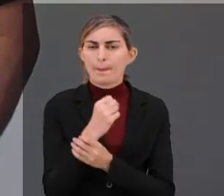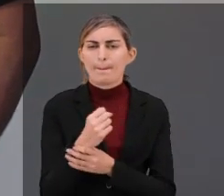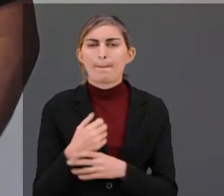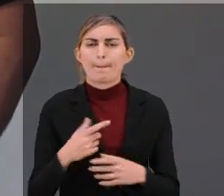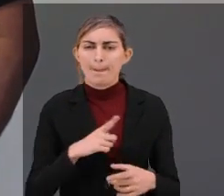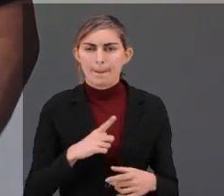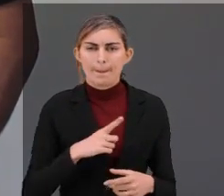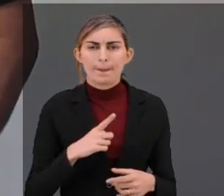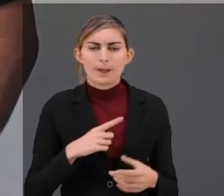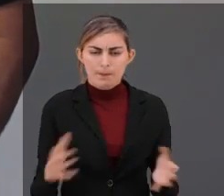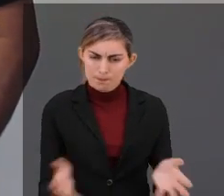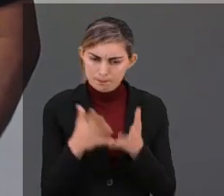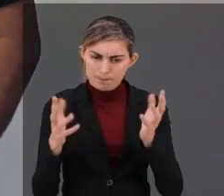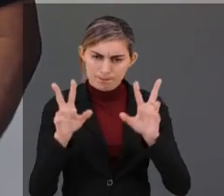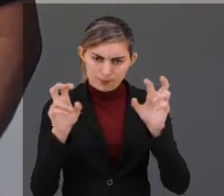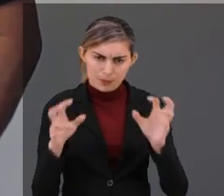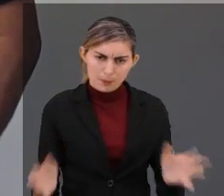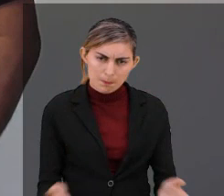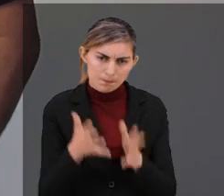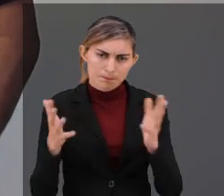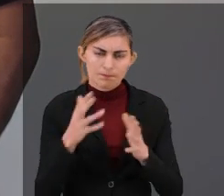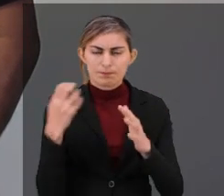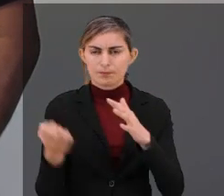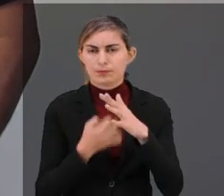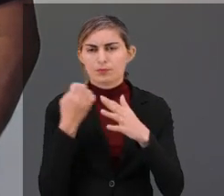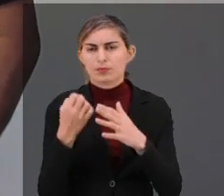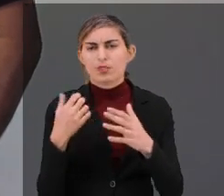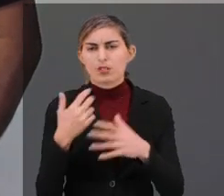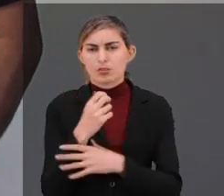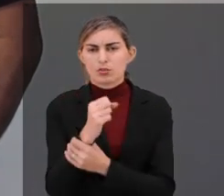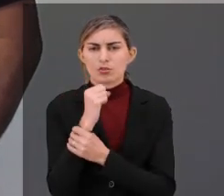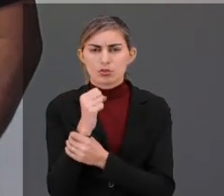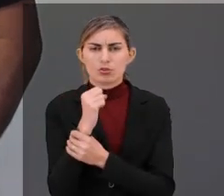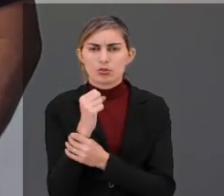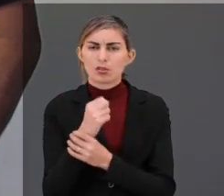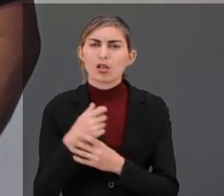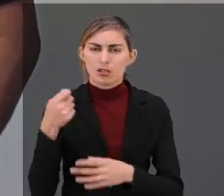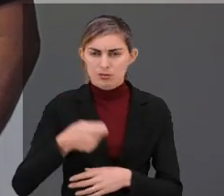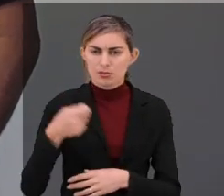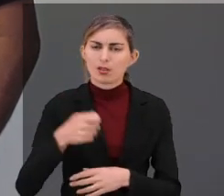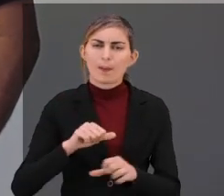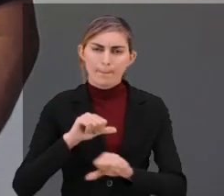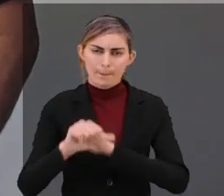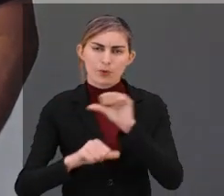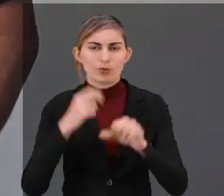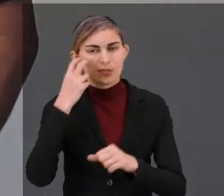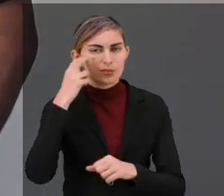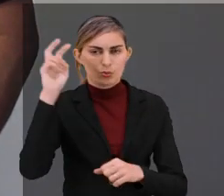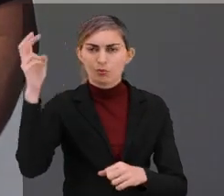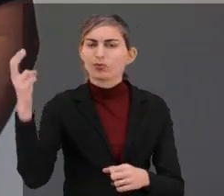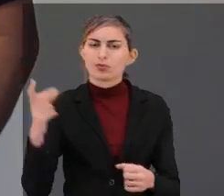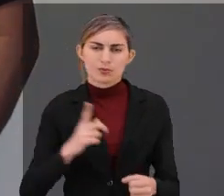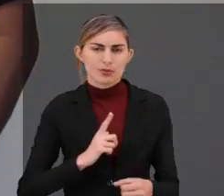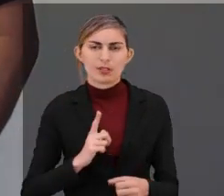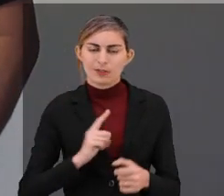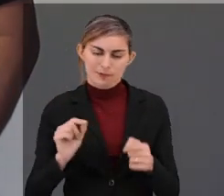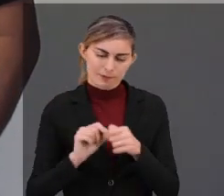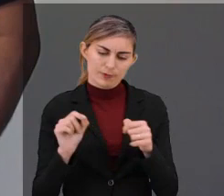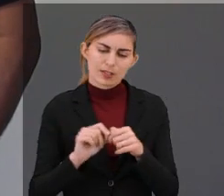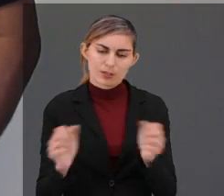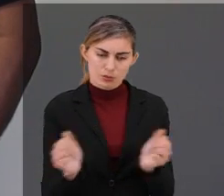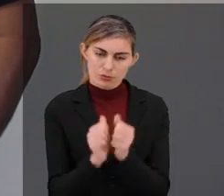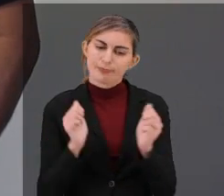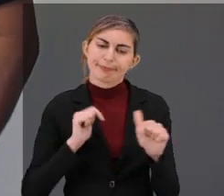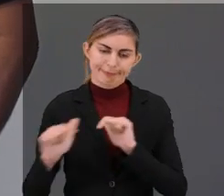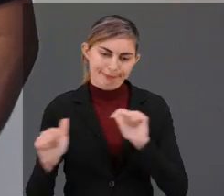que nós temos mais enfatizado aqui na empresa, é a questão de segurança. É duro, porque é uma mudança de cultura que temos que fazer junto à